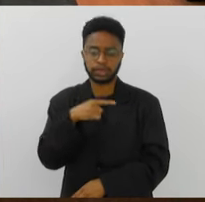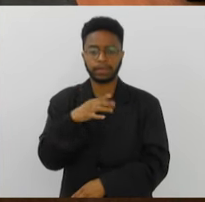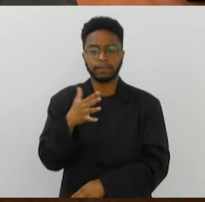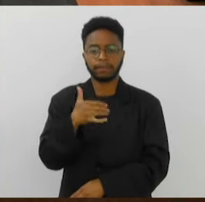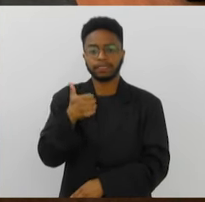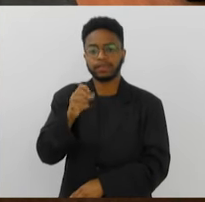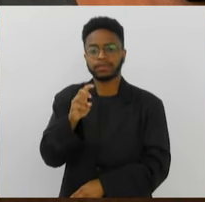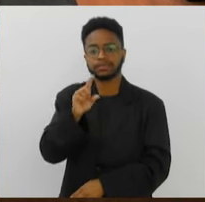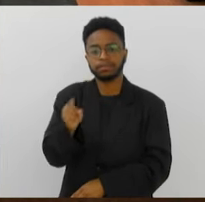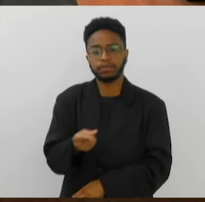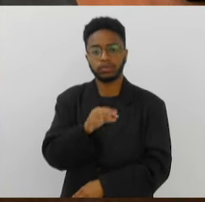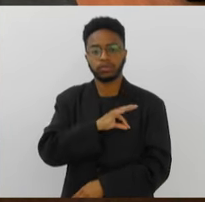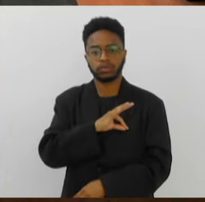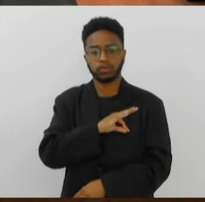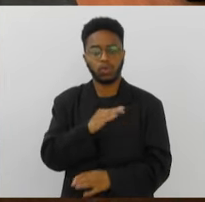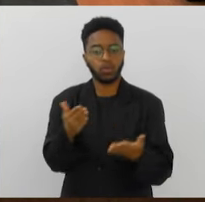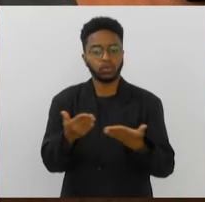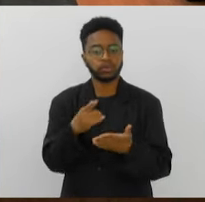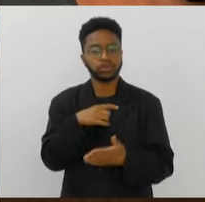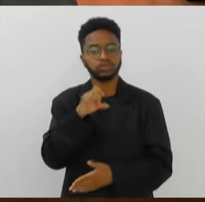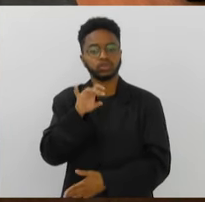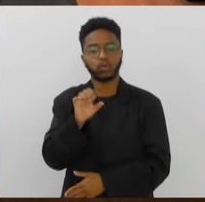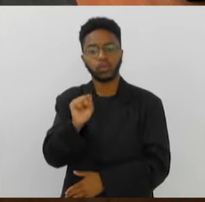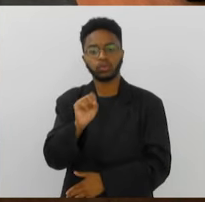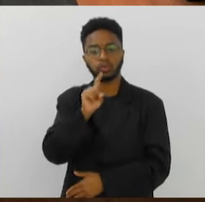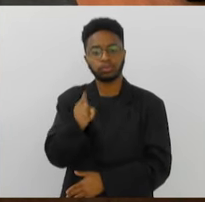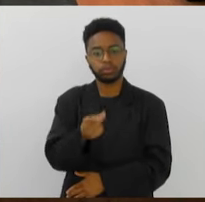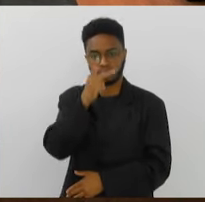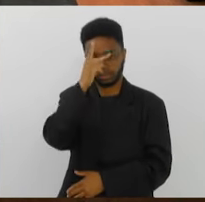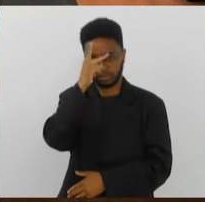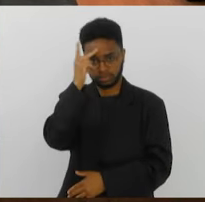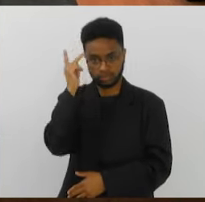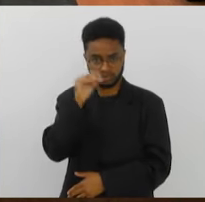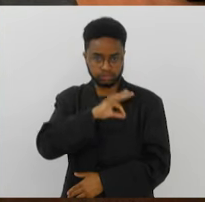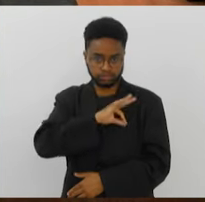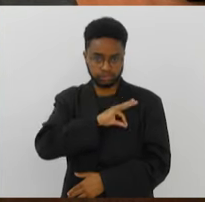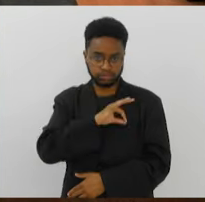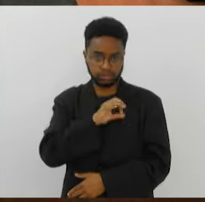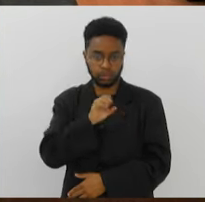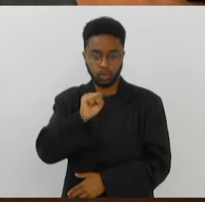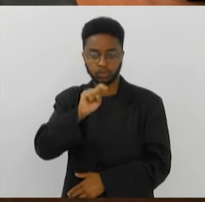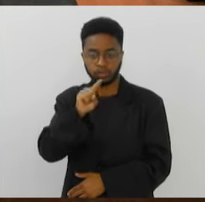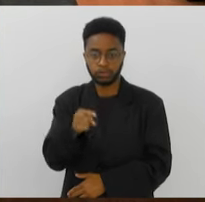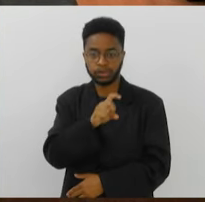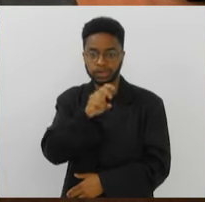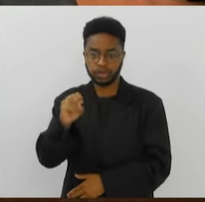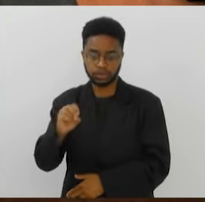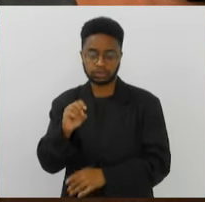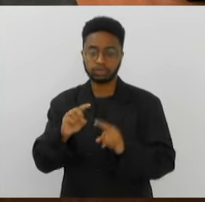mil policiais. Hoje em dia nós temos 8 mil policiais, 8.500. E